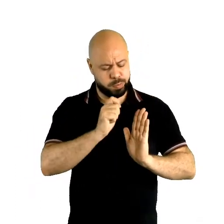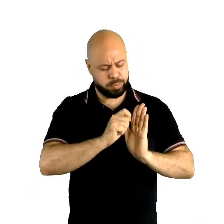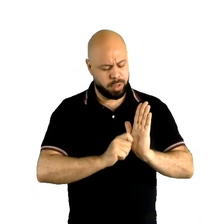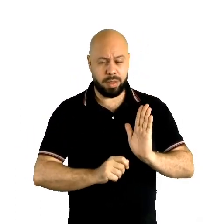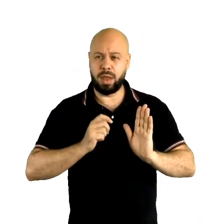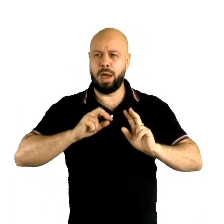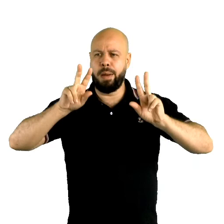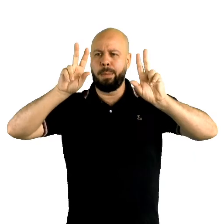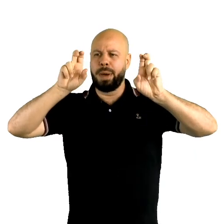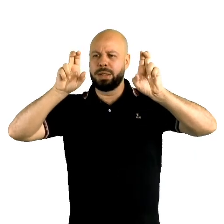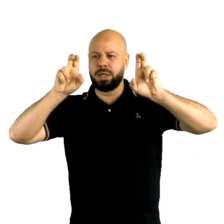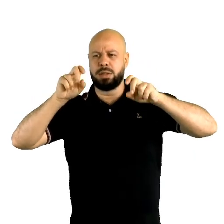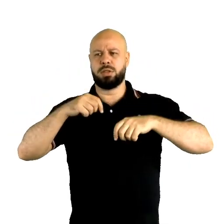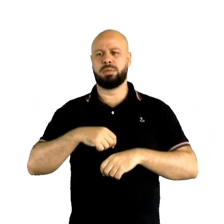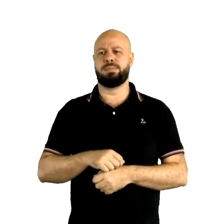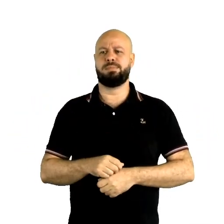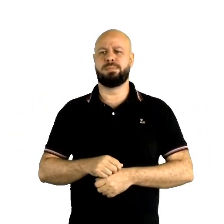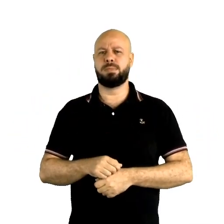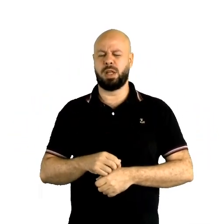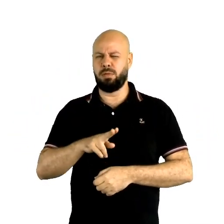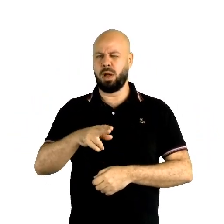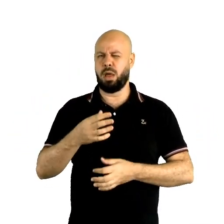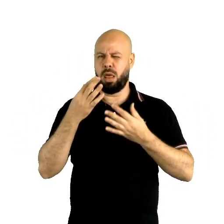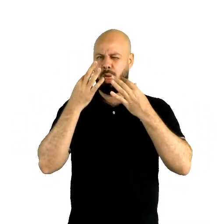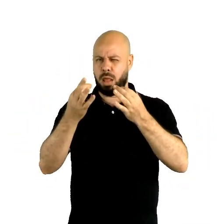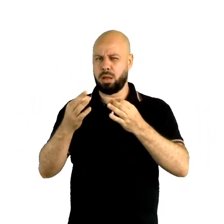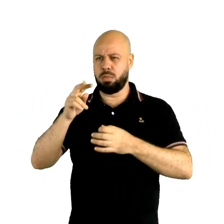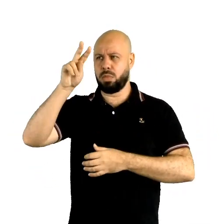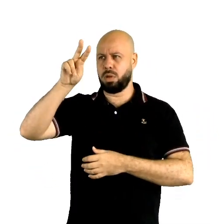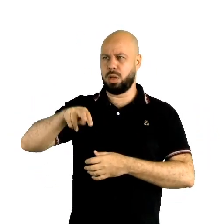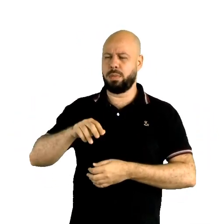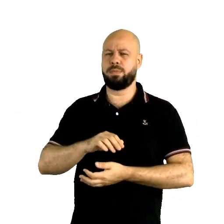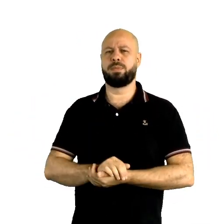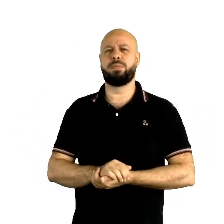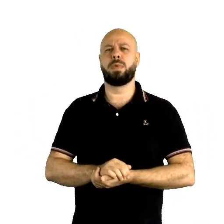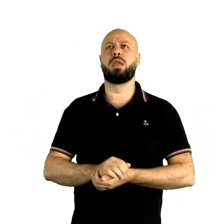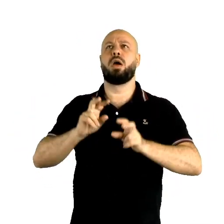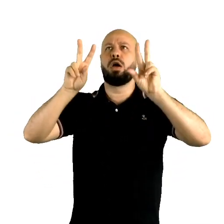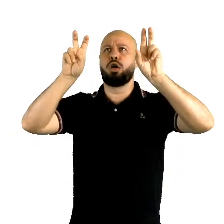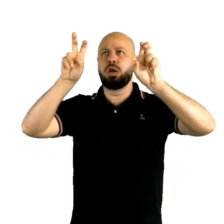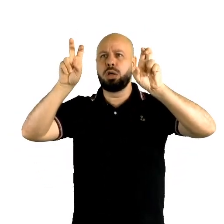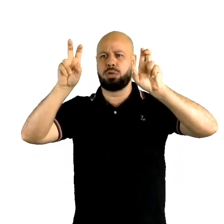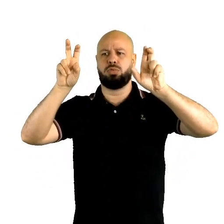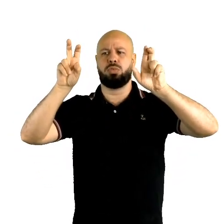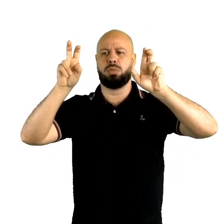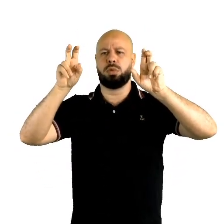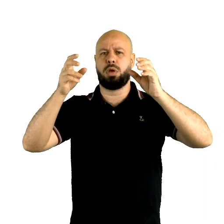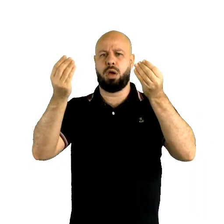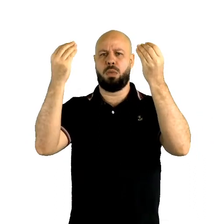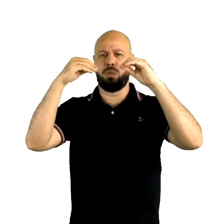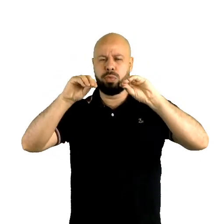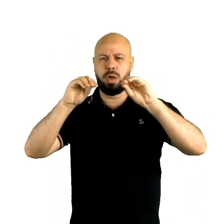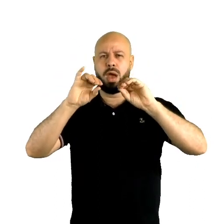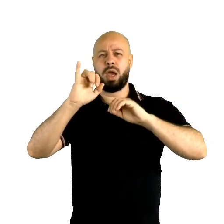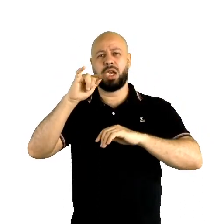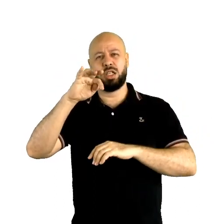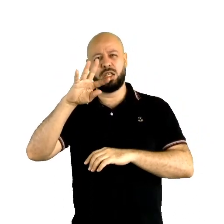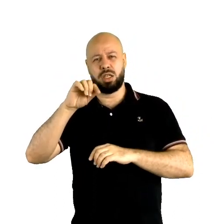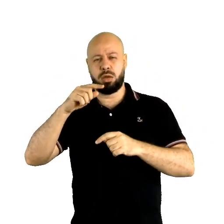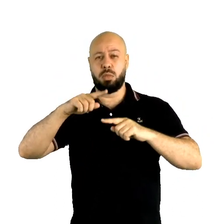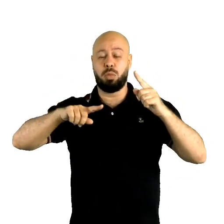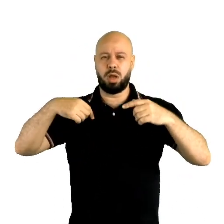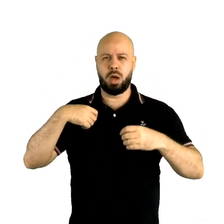observe bem, leia com bastante atenção, ó. Vem o título, aí você vem com os ingredientes, depois